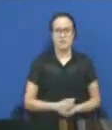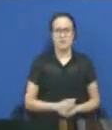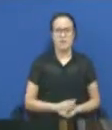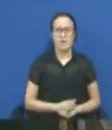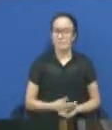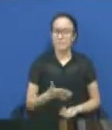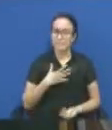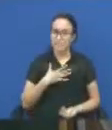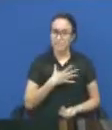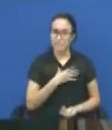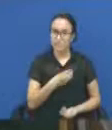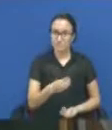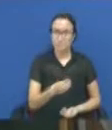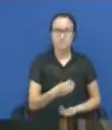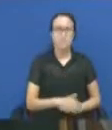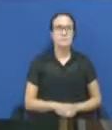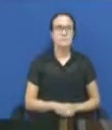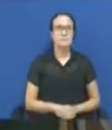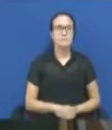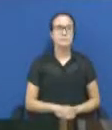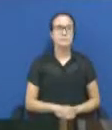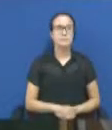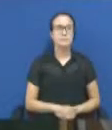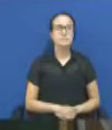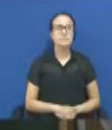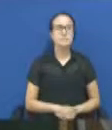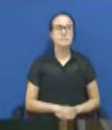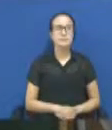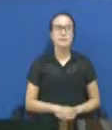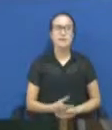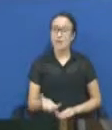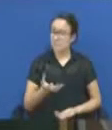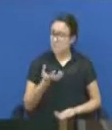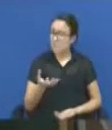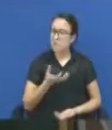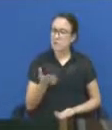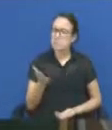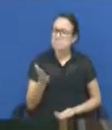filho, ultimamente eu digo para os senhores que eu estou com um desejo tremendo de ter um filho.